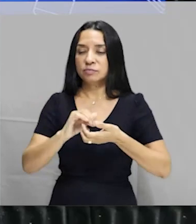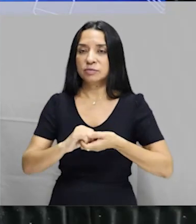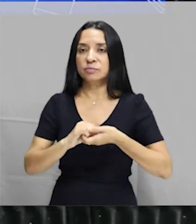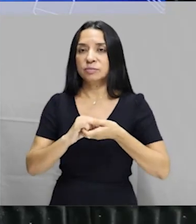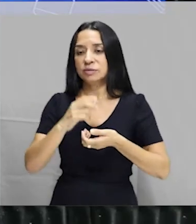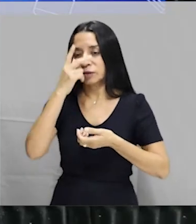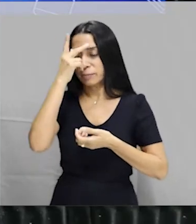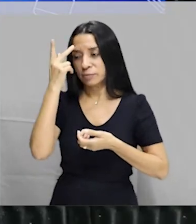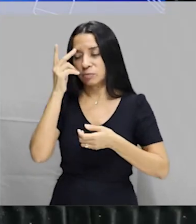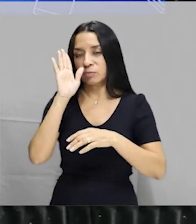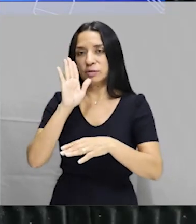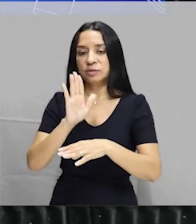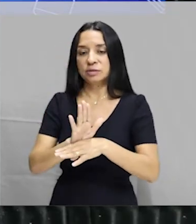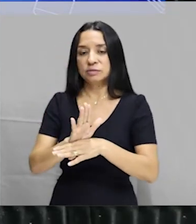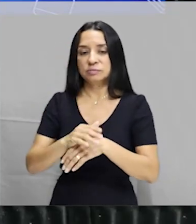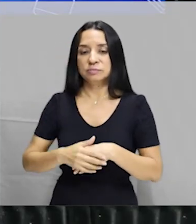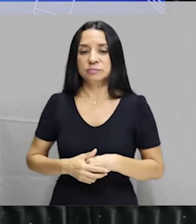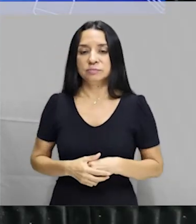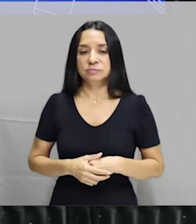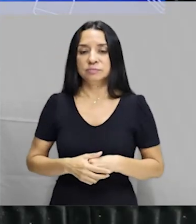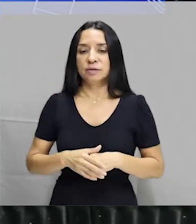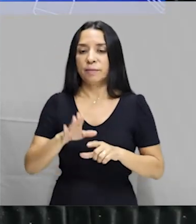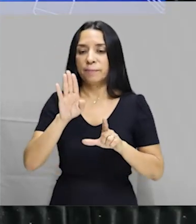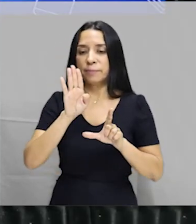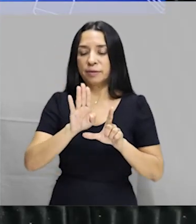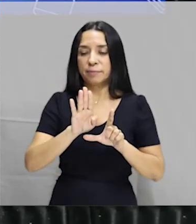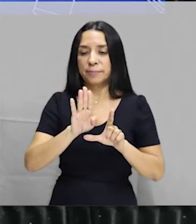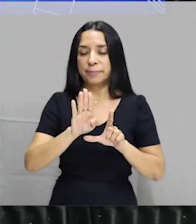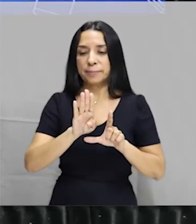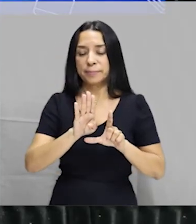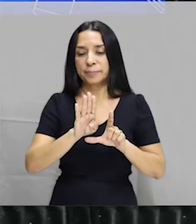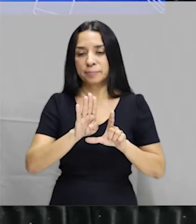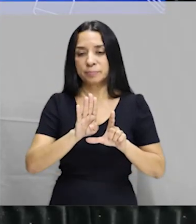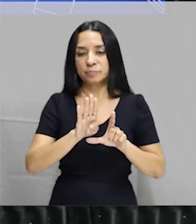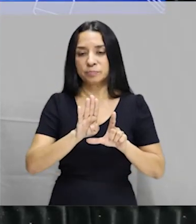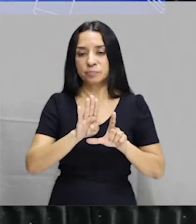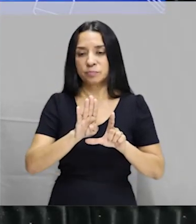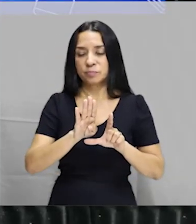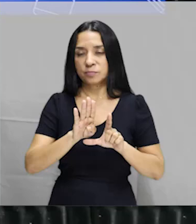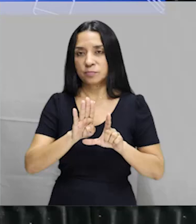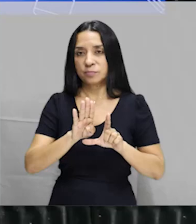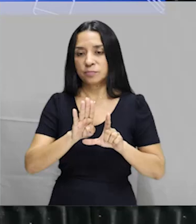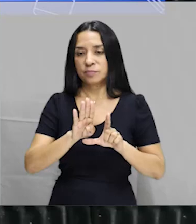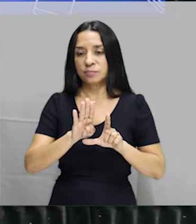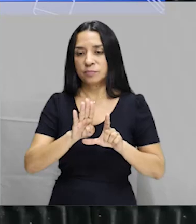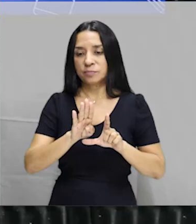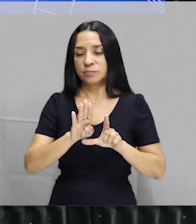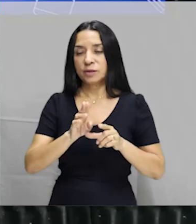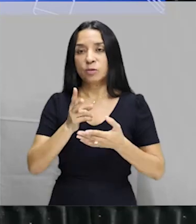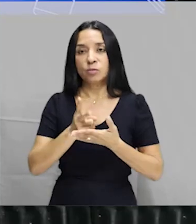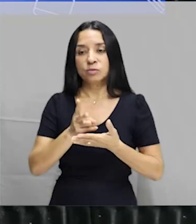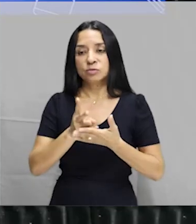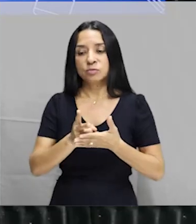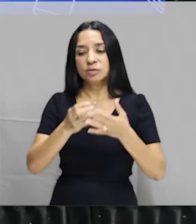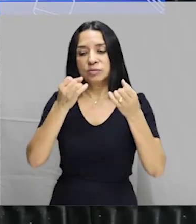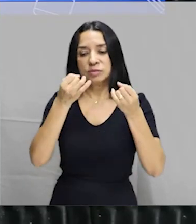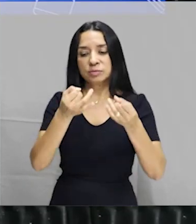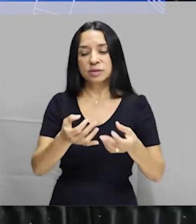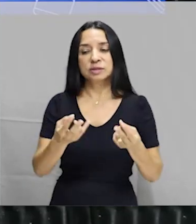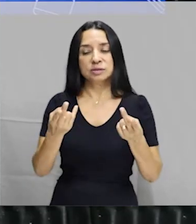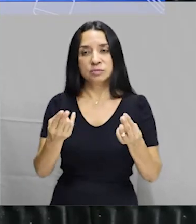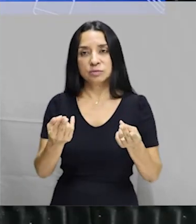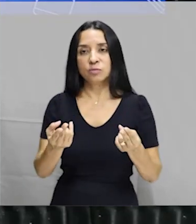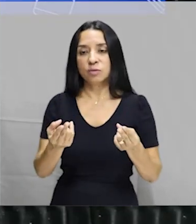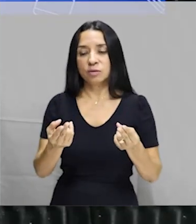alguém pela tarde. Buenas tardes, como está usted? A mesma sequência, a mesma explicação do